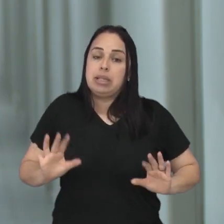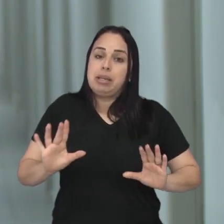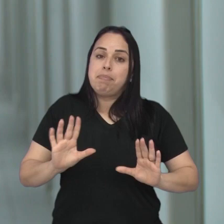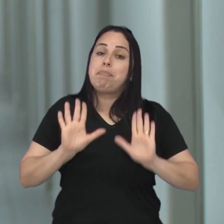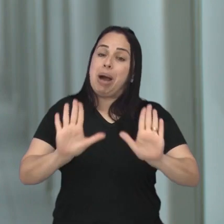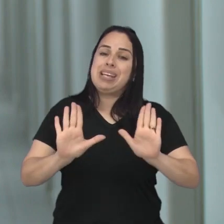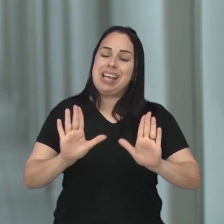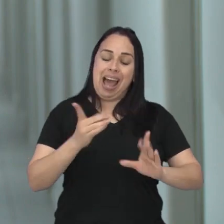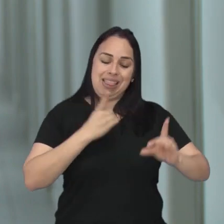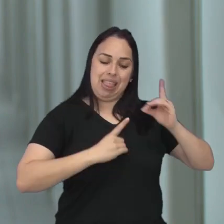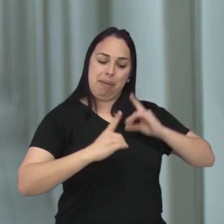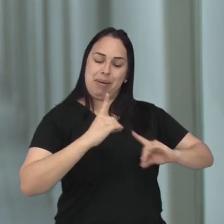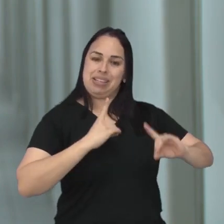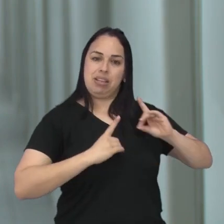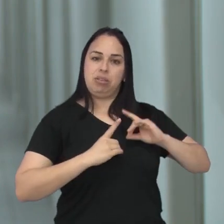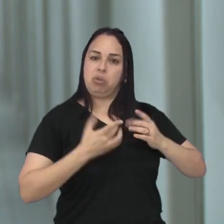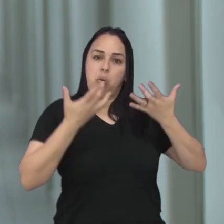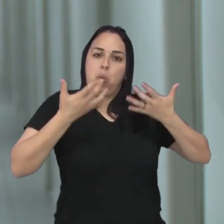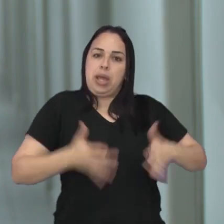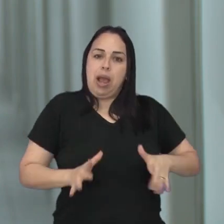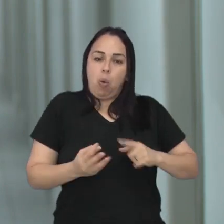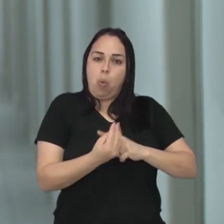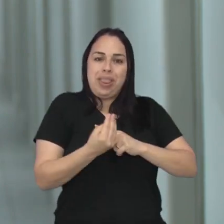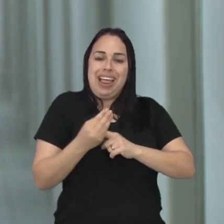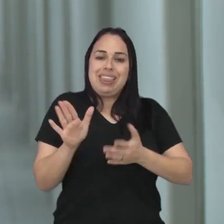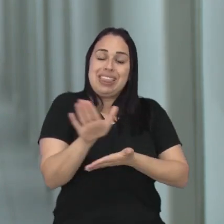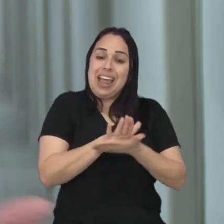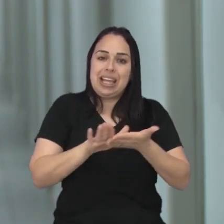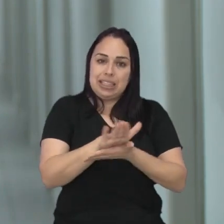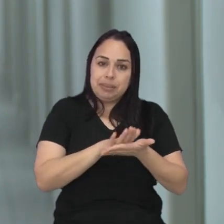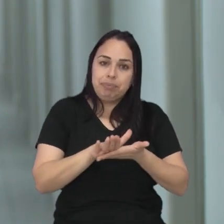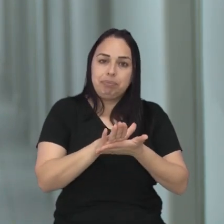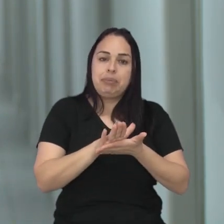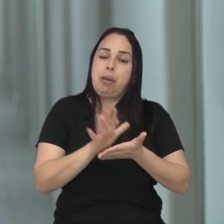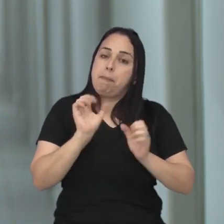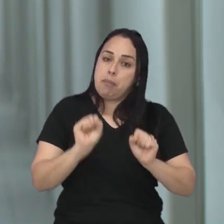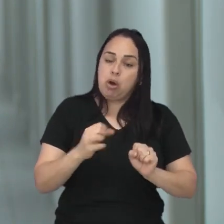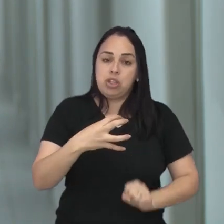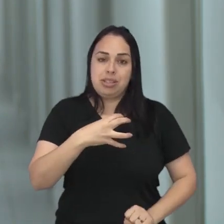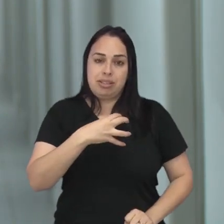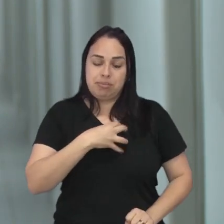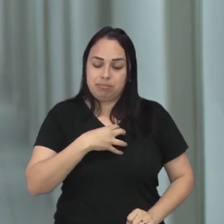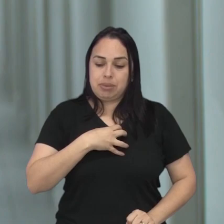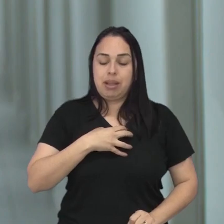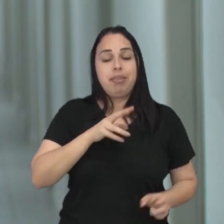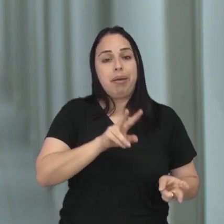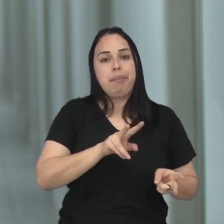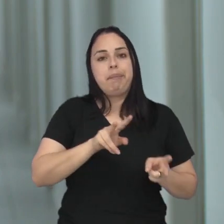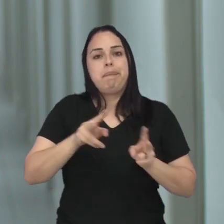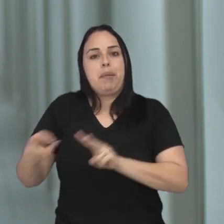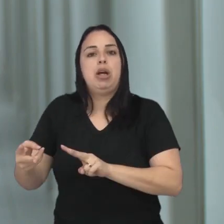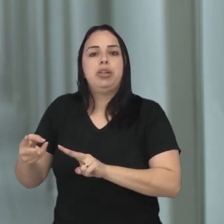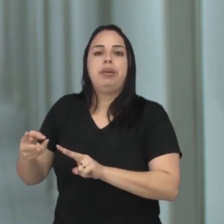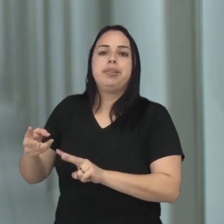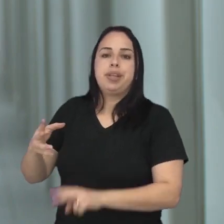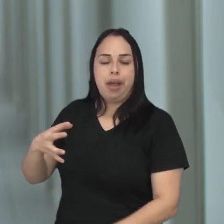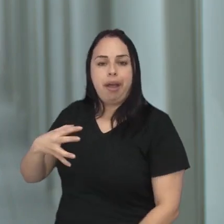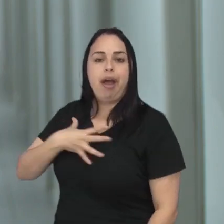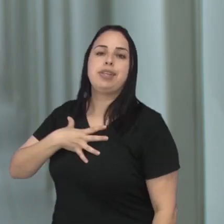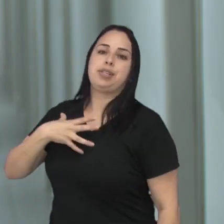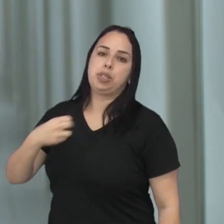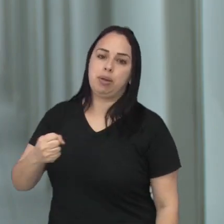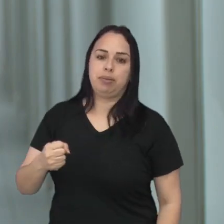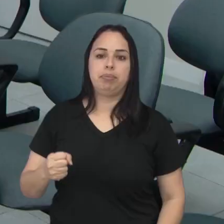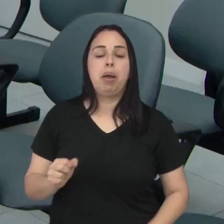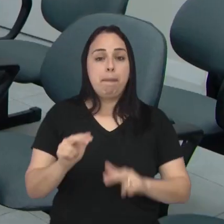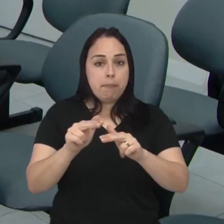as pessoas. E a depressão ela pode vir a ser um dos, vamos dizer, os sinais, dos sintomas, dos percussores do quê? De